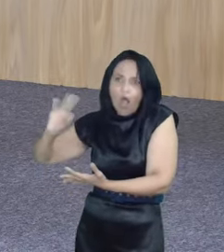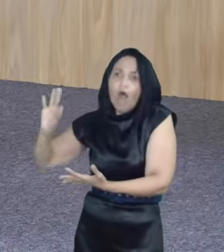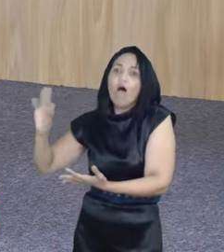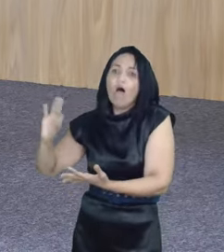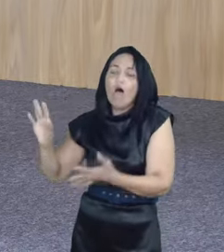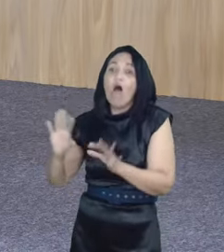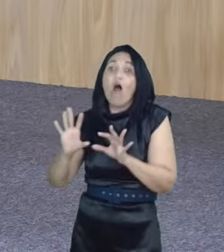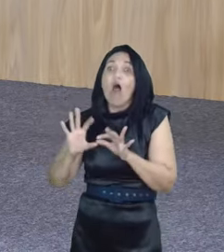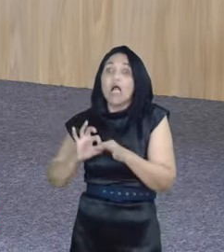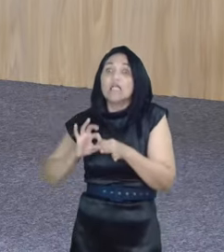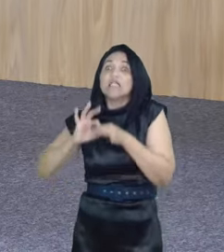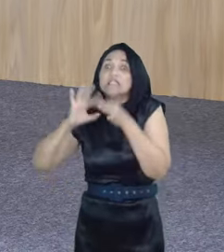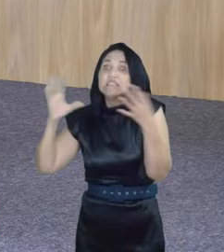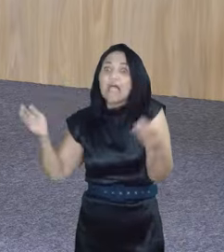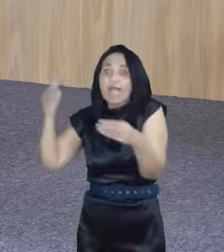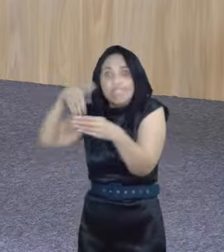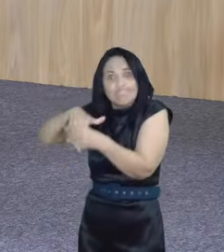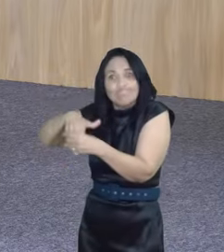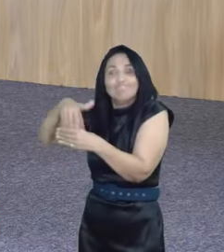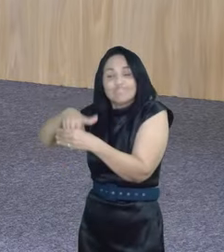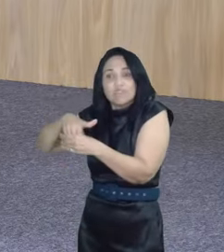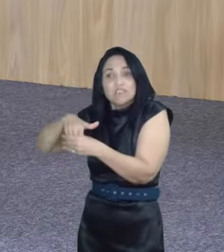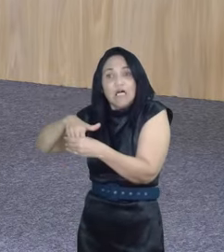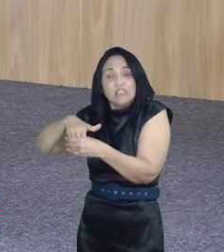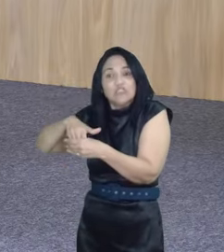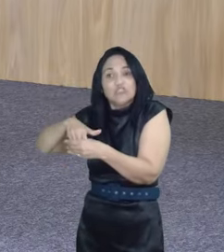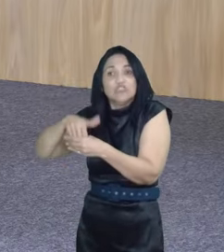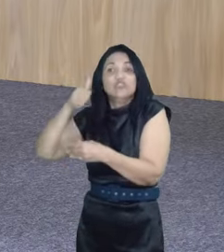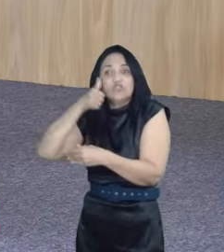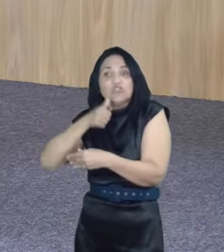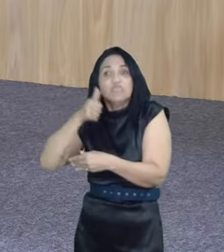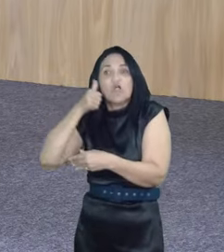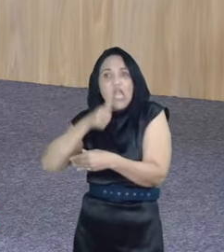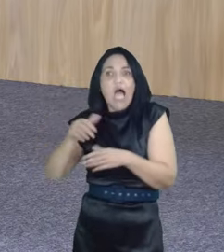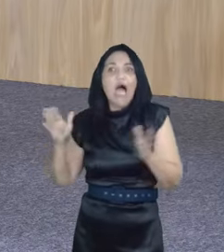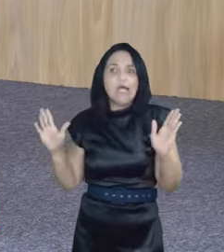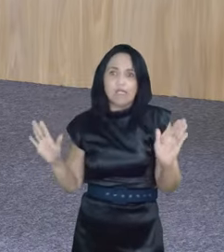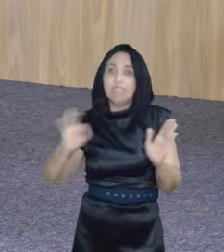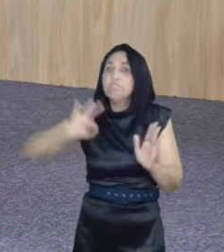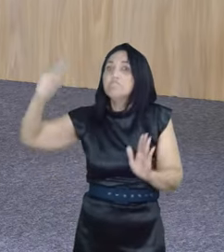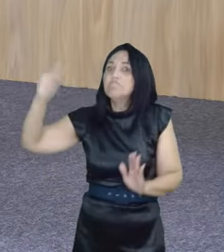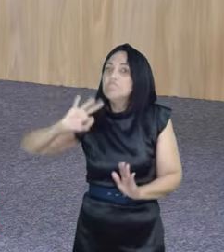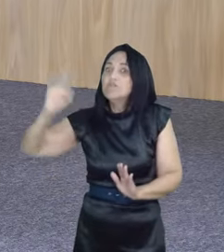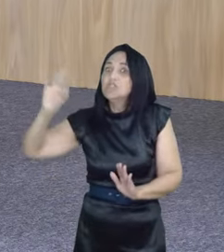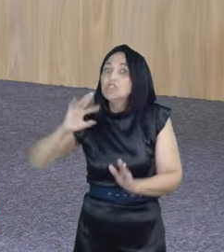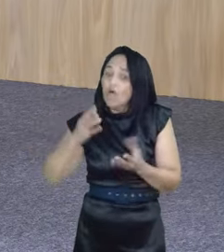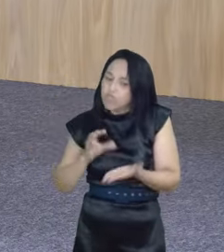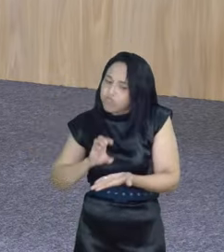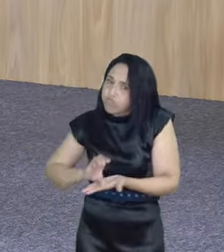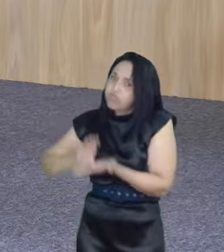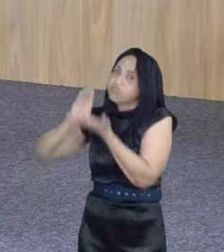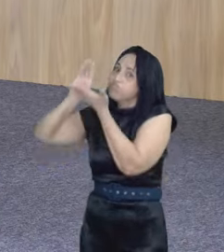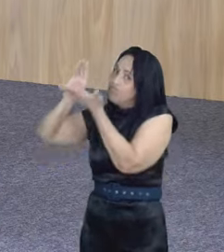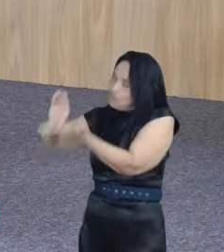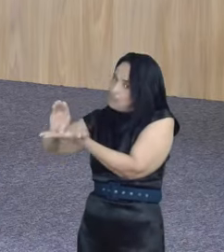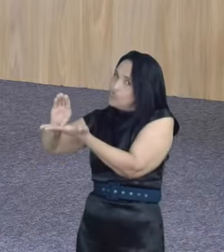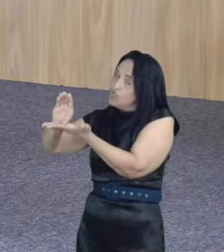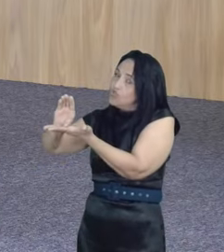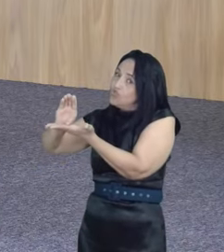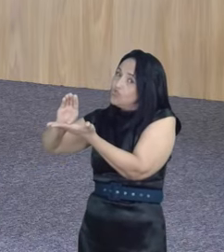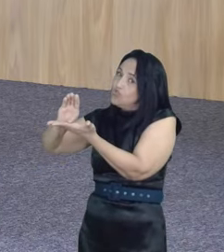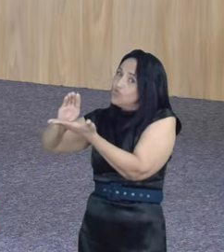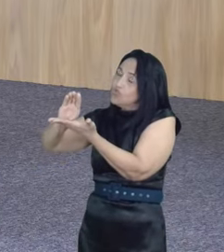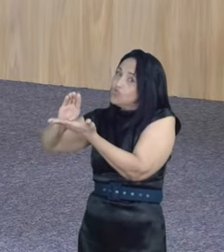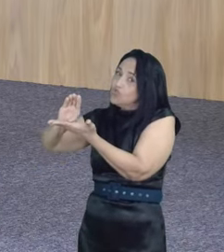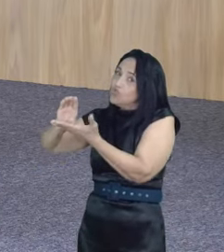tiver candidatura de mulheres, tem de percentual de dinheiro do fundo eleitoral. Se a gente